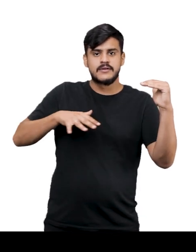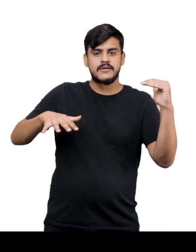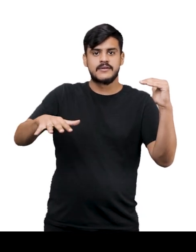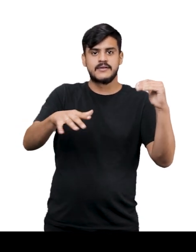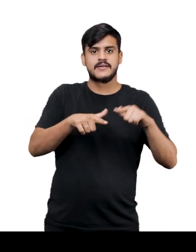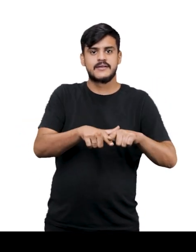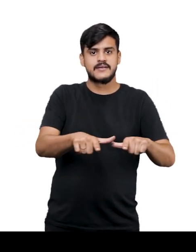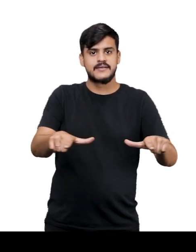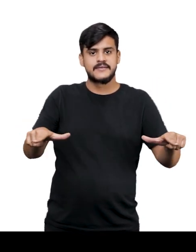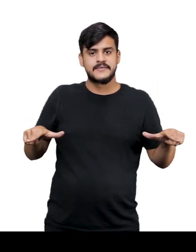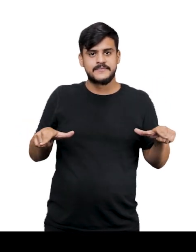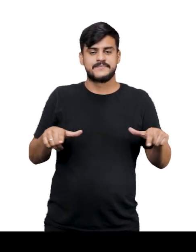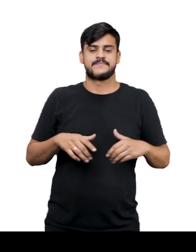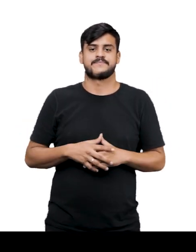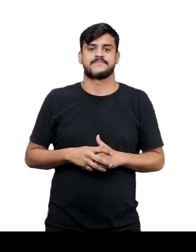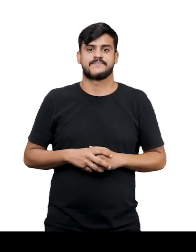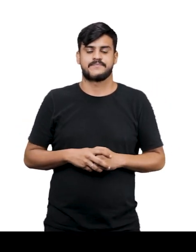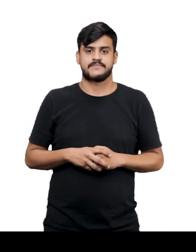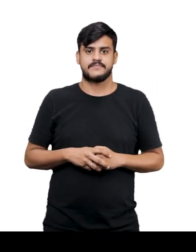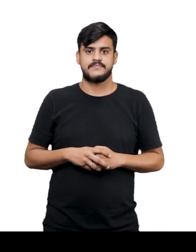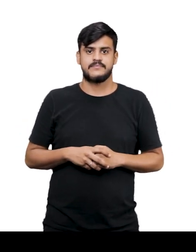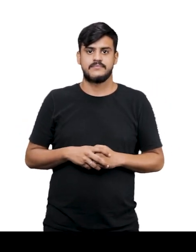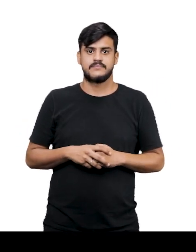praça pública parcialmente coberta.